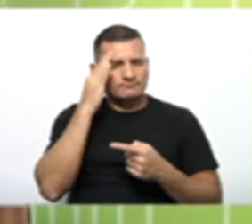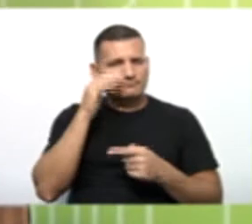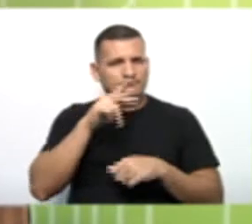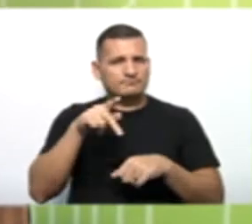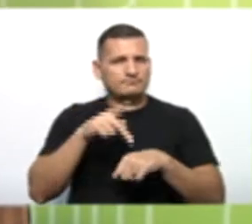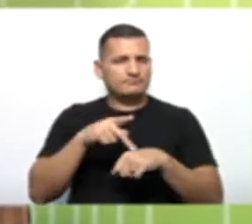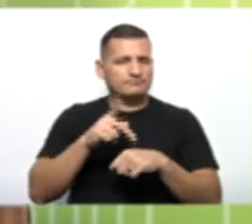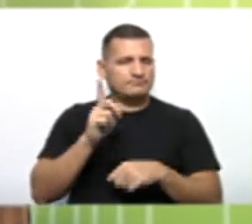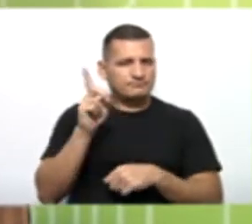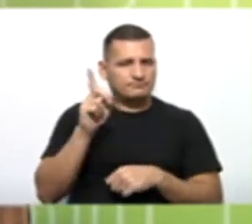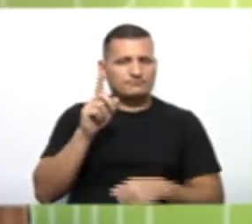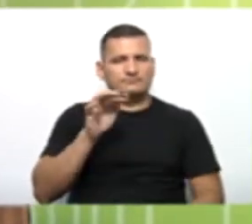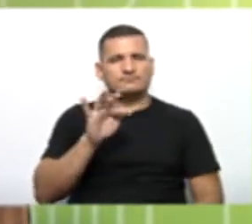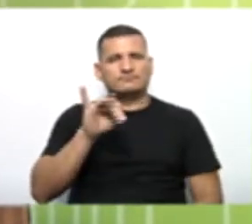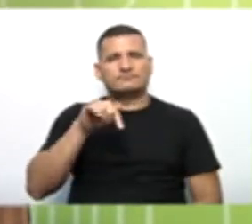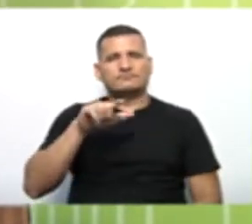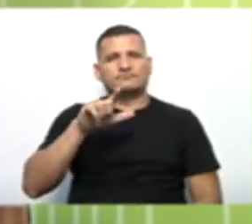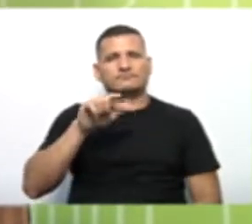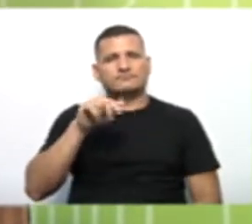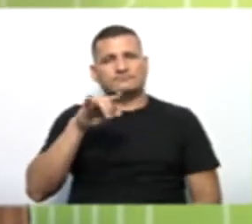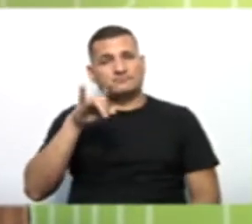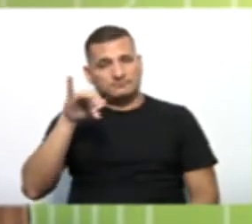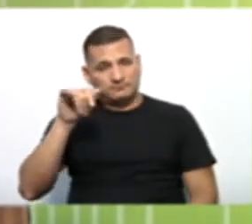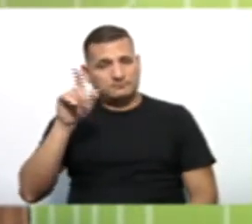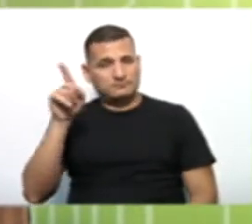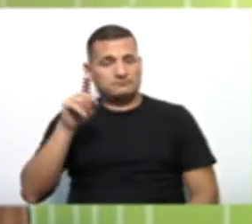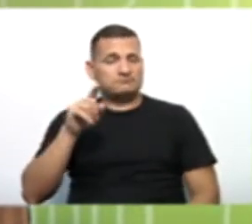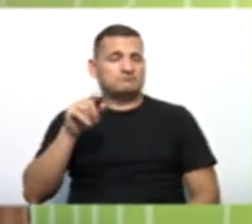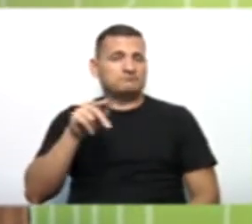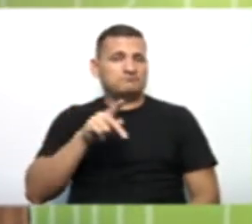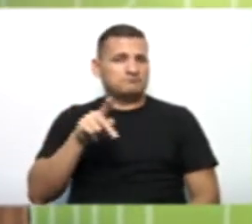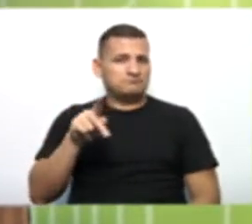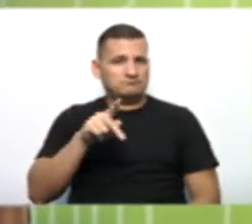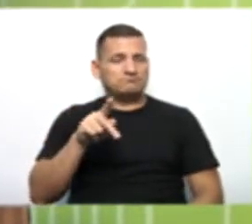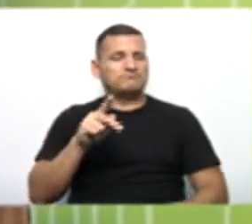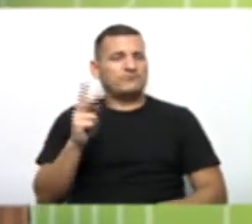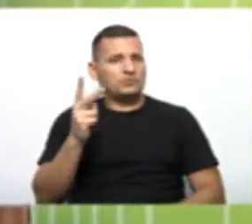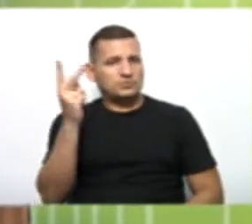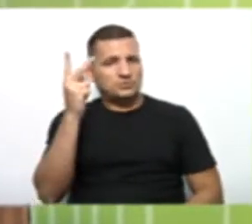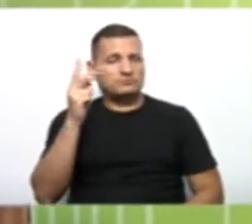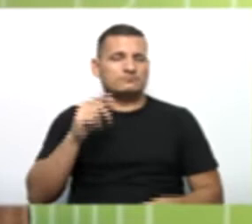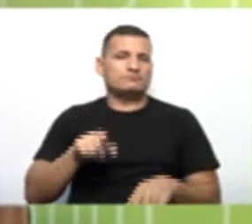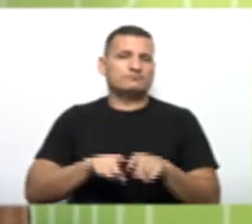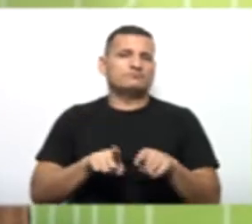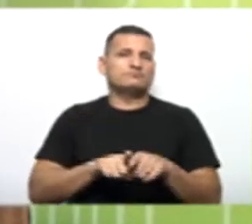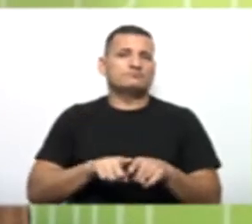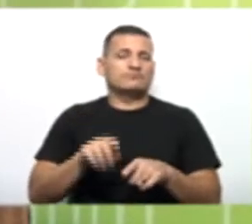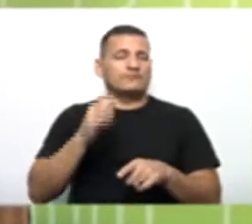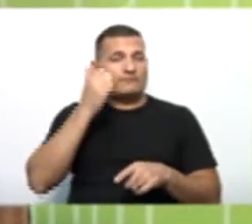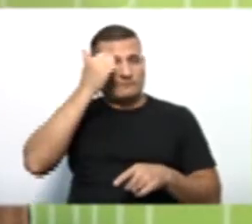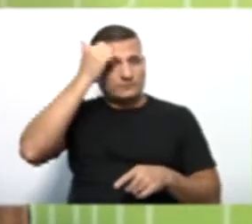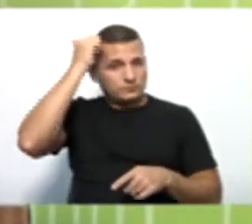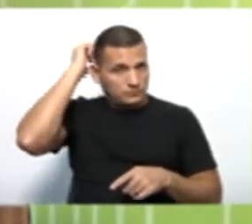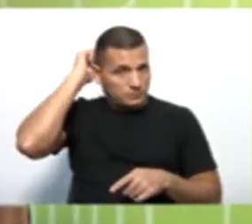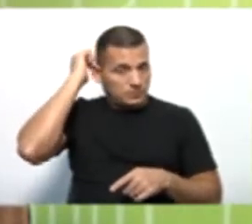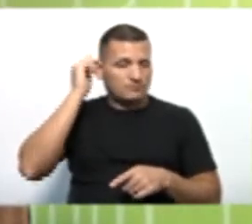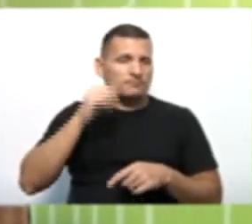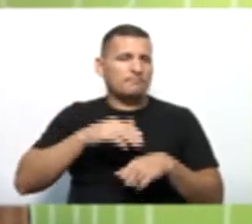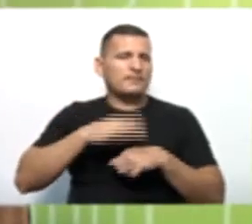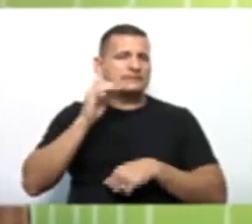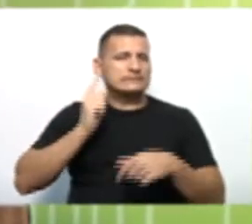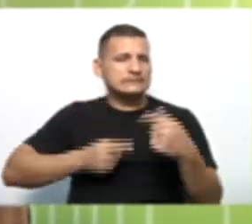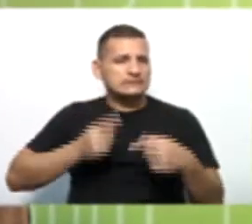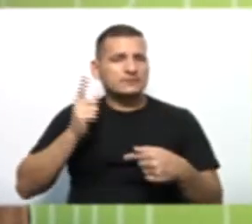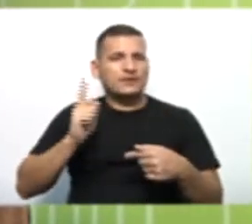uma das profissões mais valorizadas é a de professor e um dos vestibulares mais concorridos é justamente prazo licenciaturas